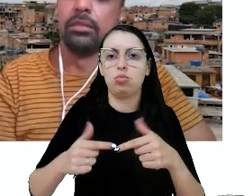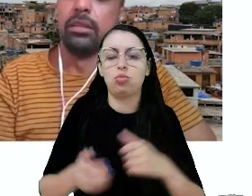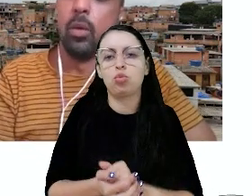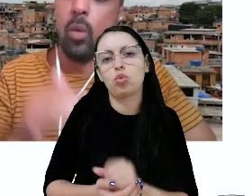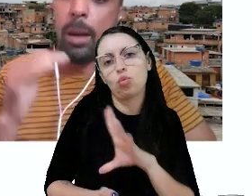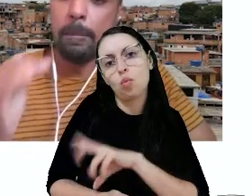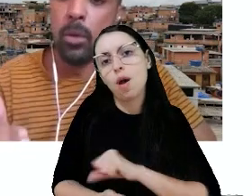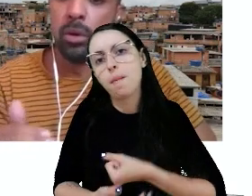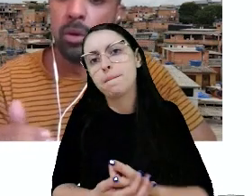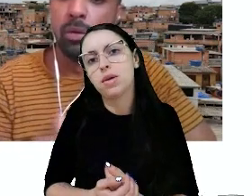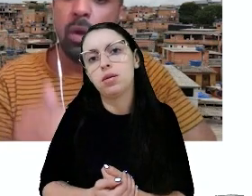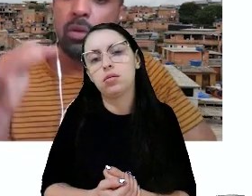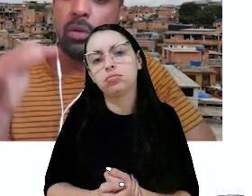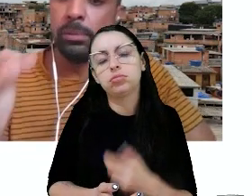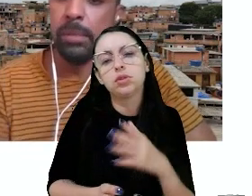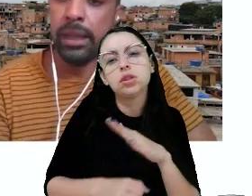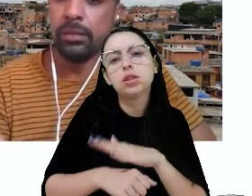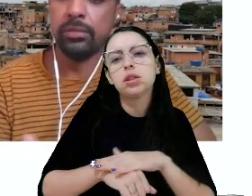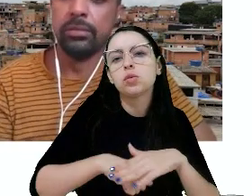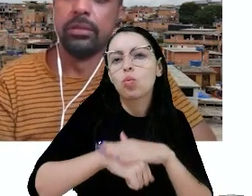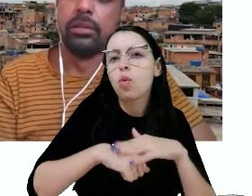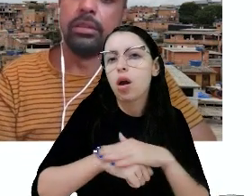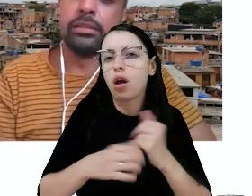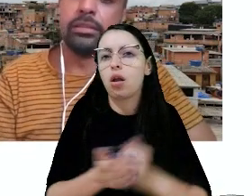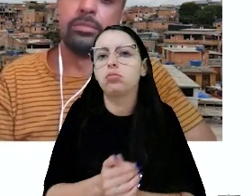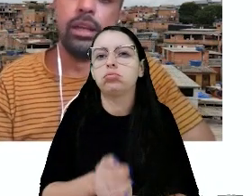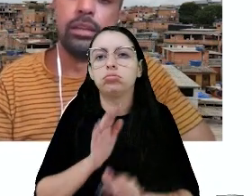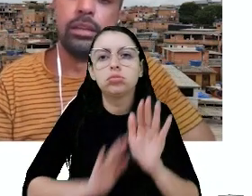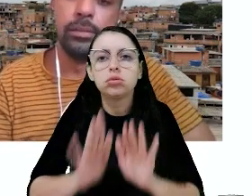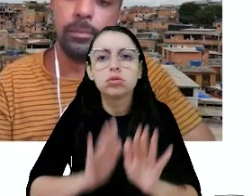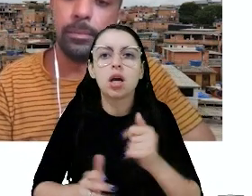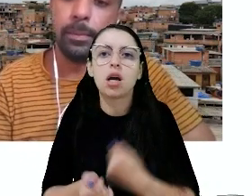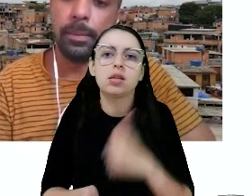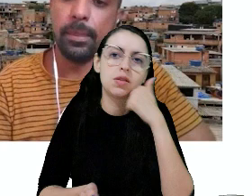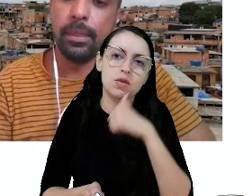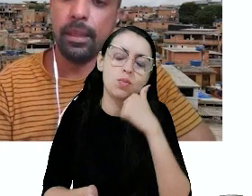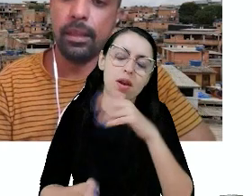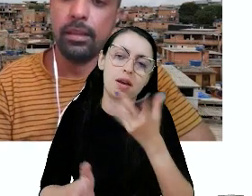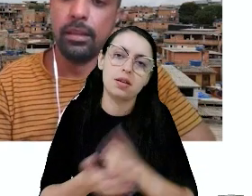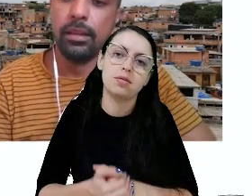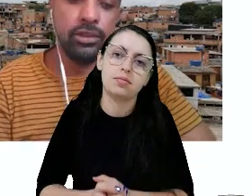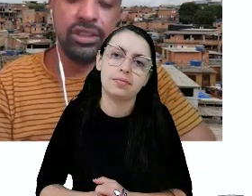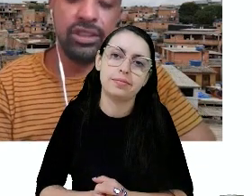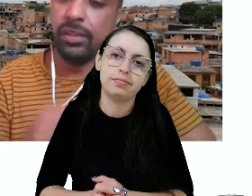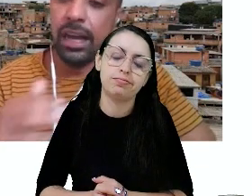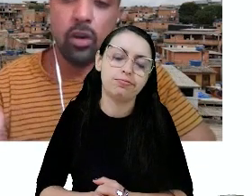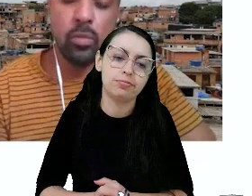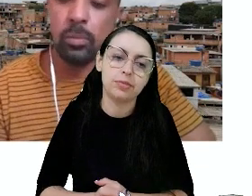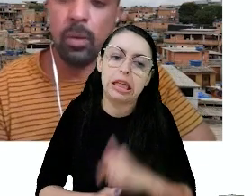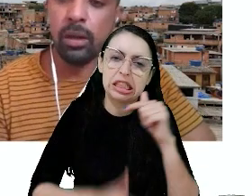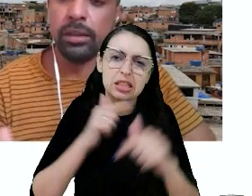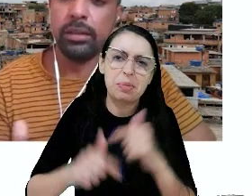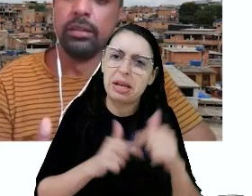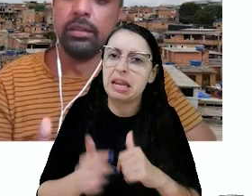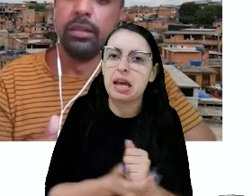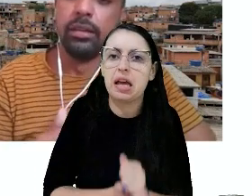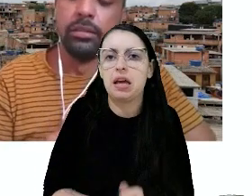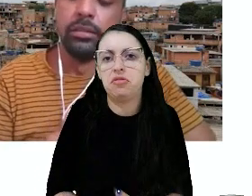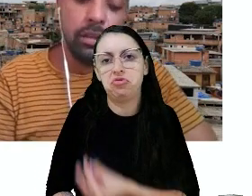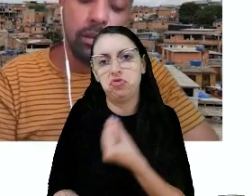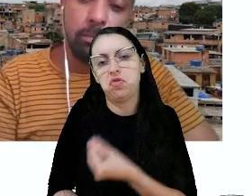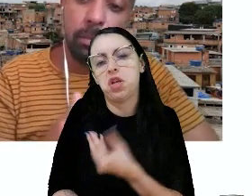resistência, o amor, o acolhimento dessas mulheres, de se virar como